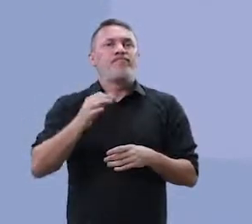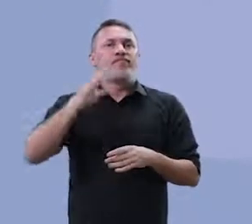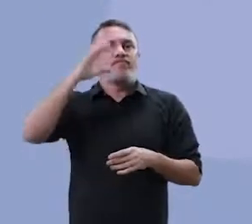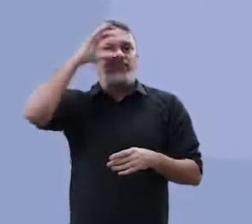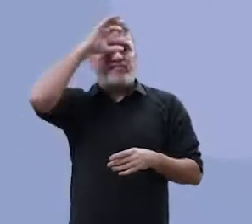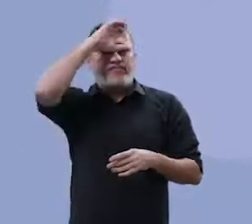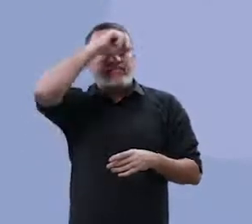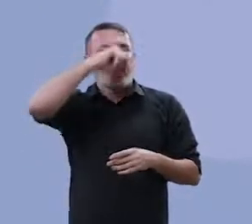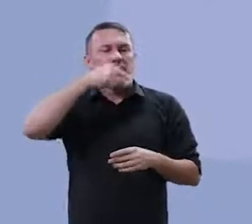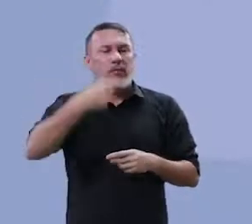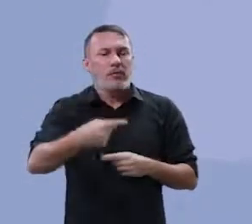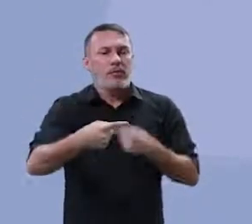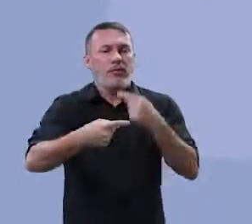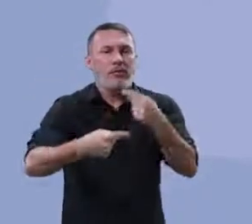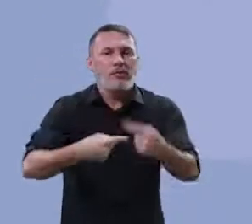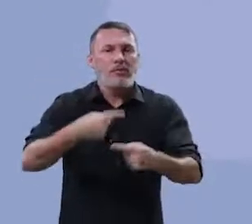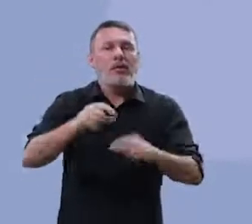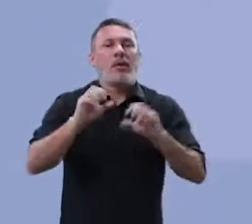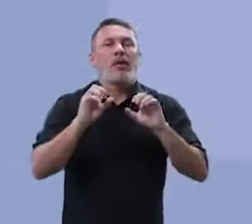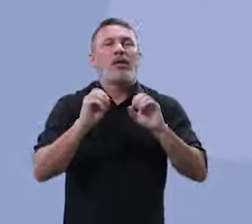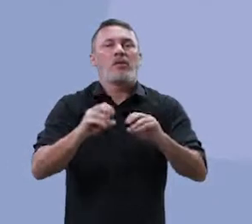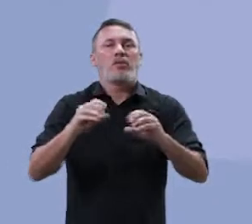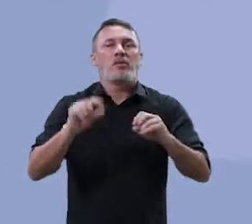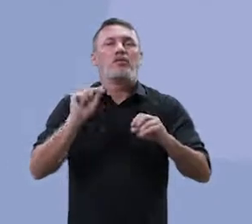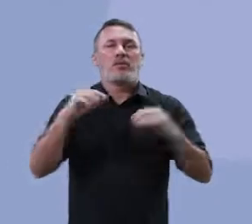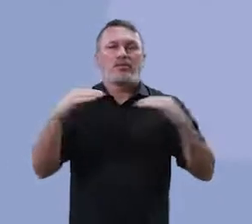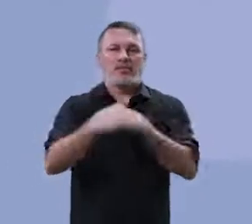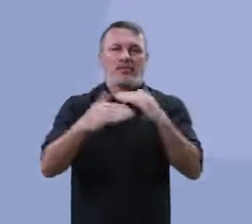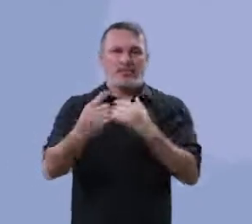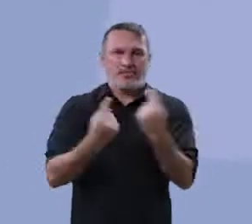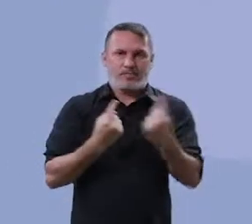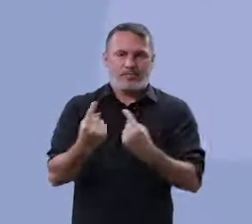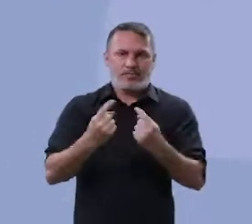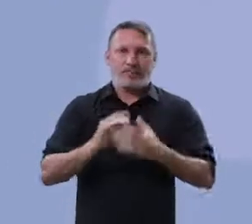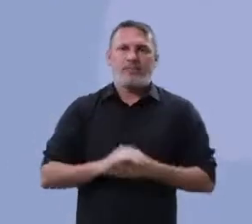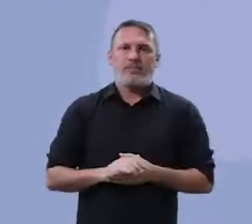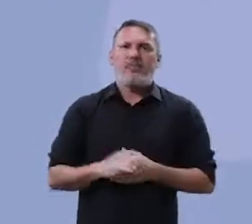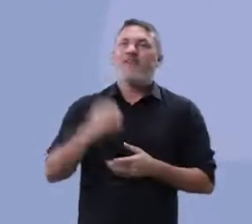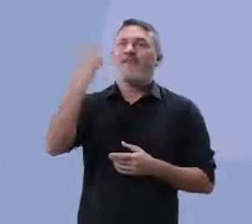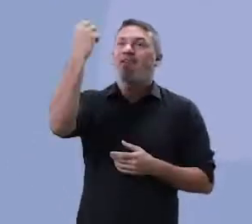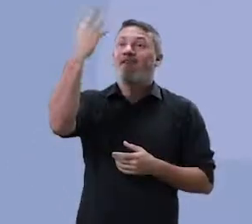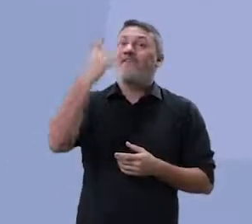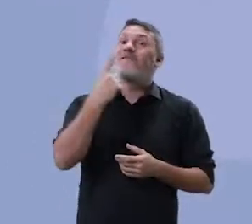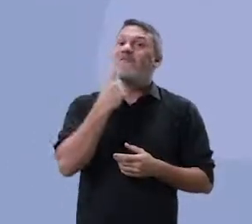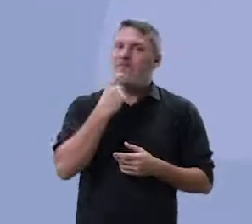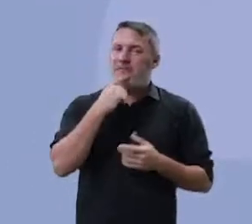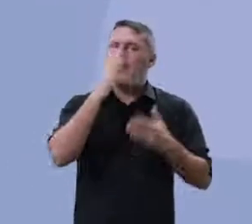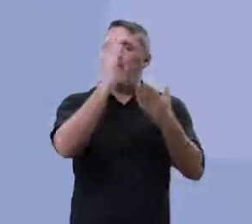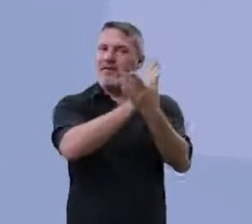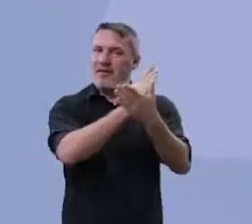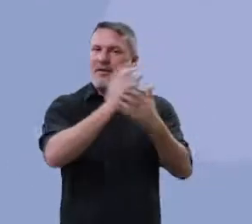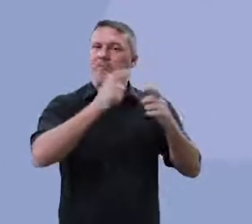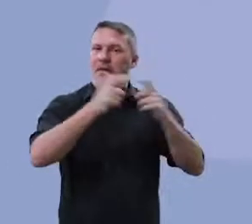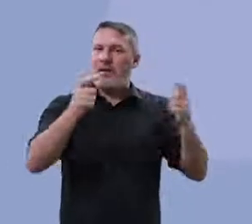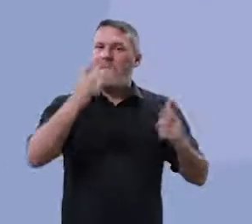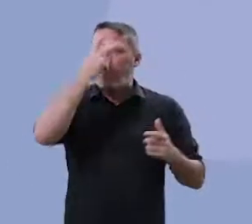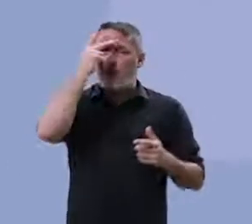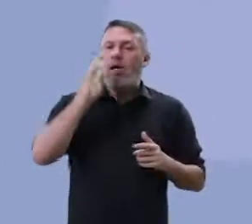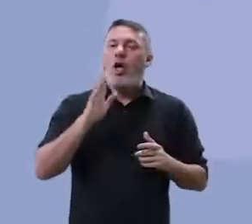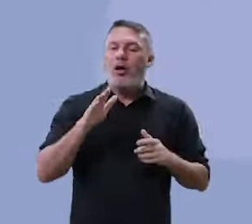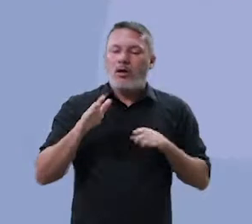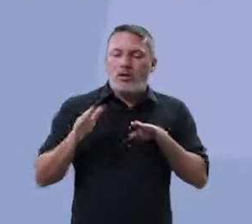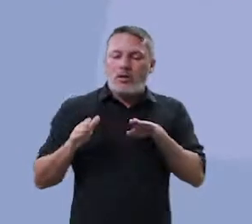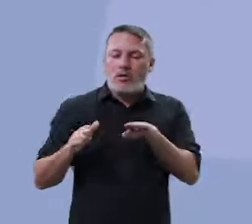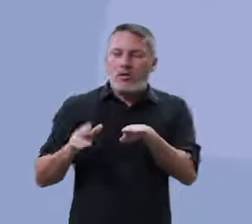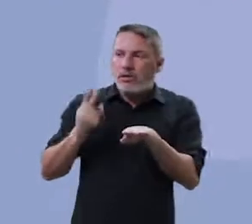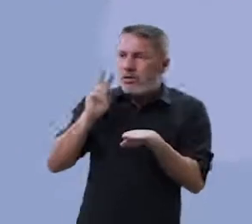um professor para educar as pessoas no trânsito. Vermelho. Já ouvi muito falar, olha, vermelho,